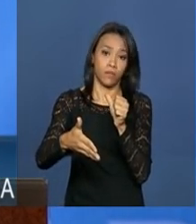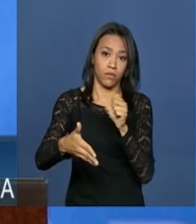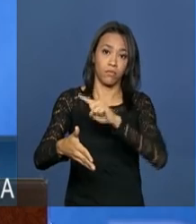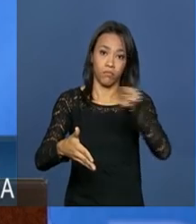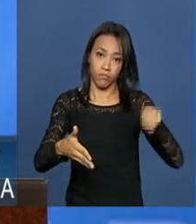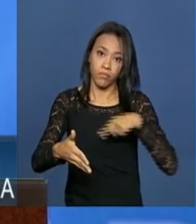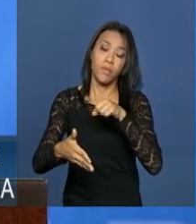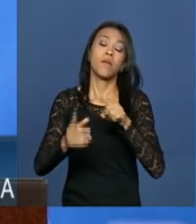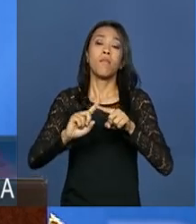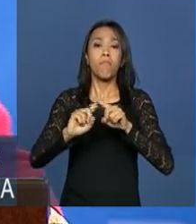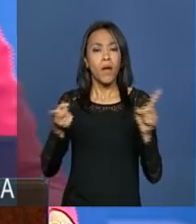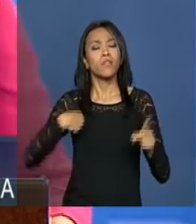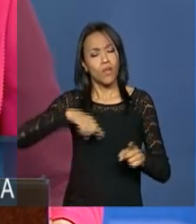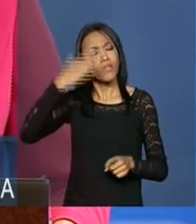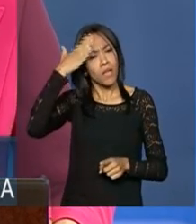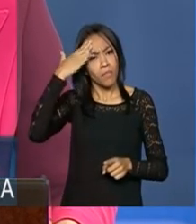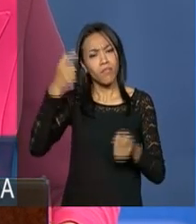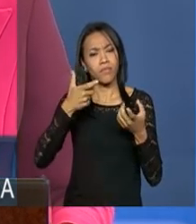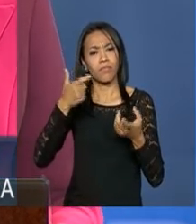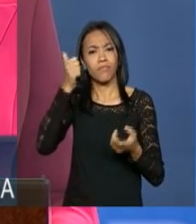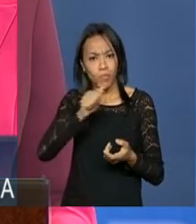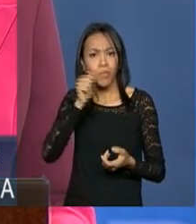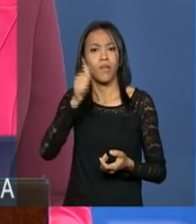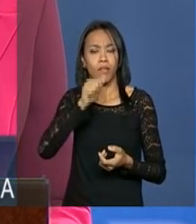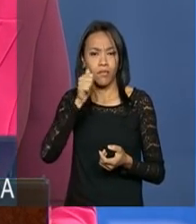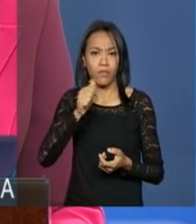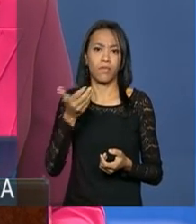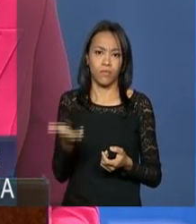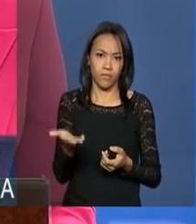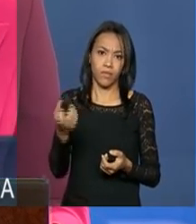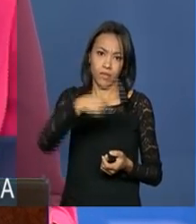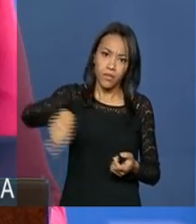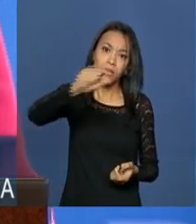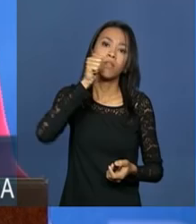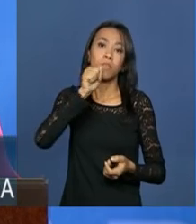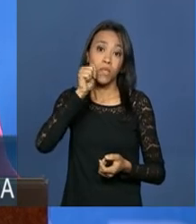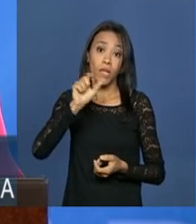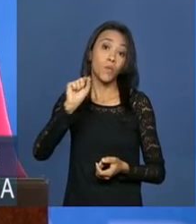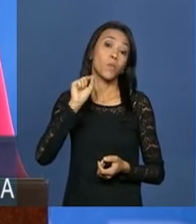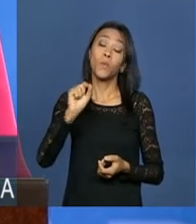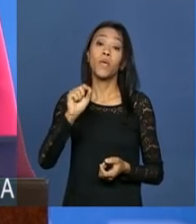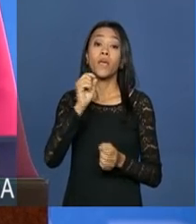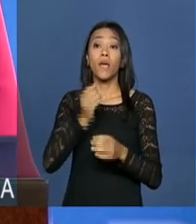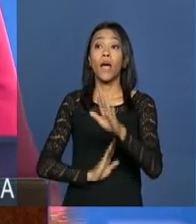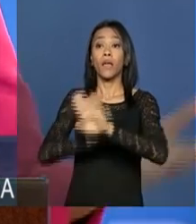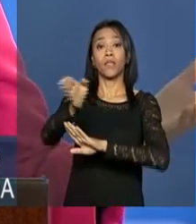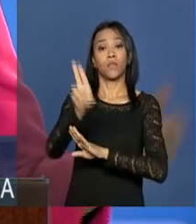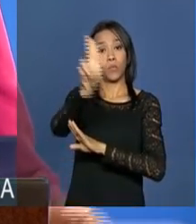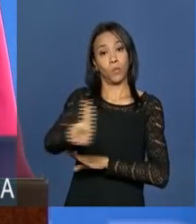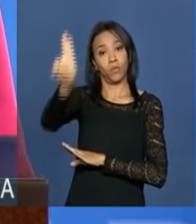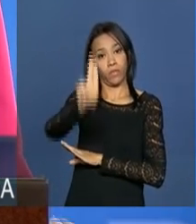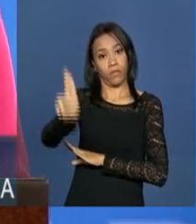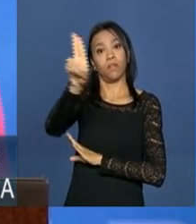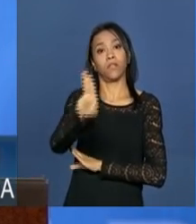sobretudo nós sabemos das mulheres, das mulheres a educação superior.